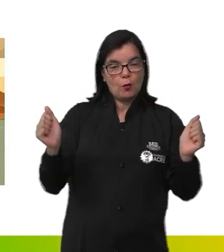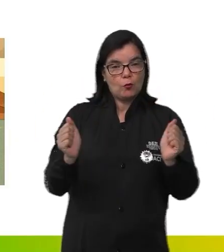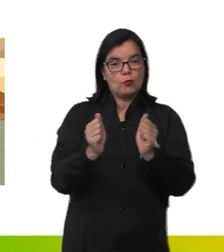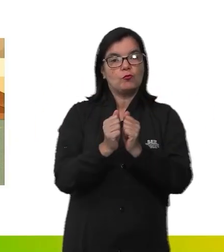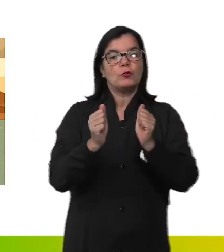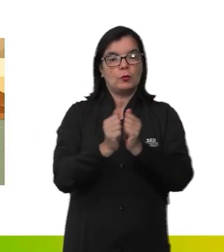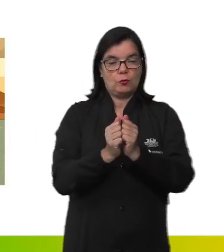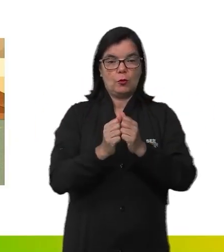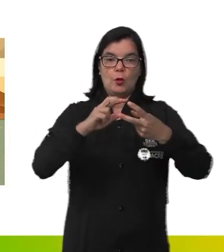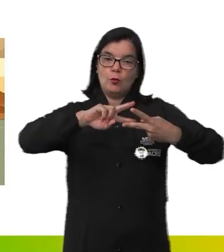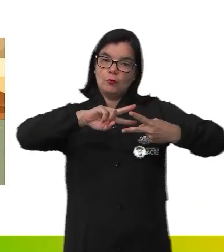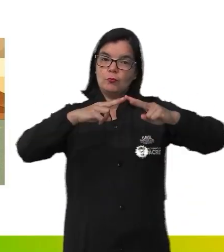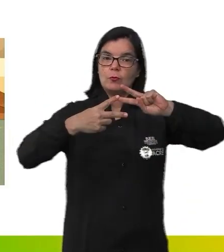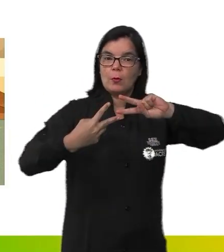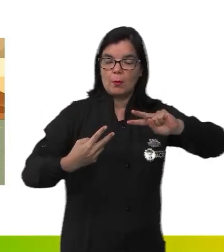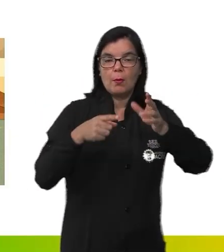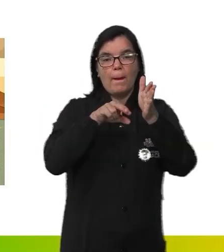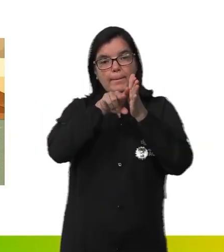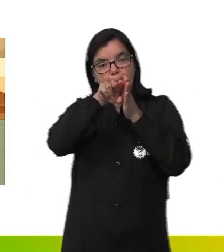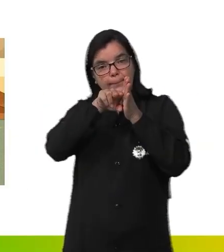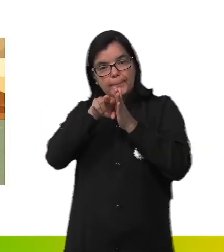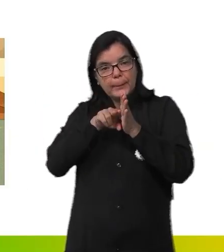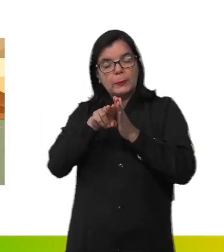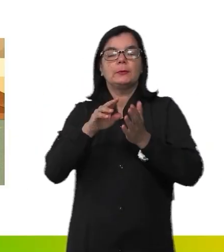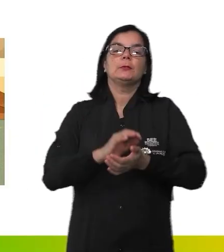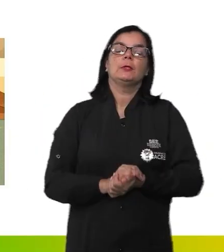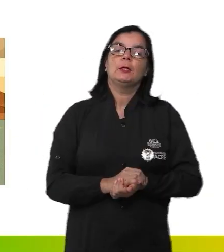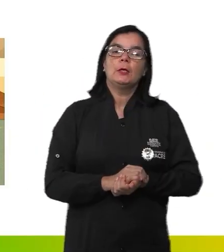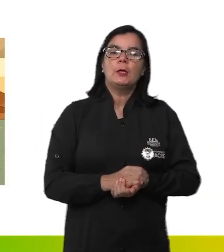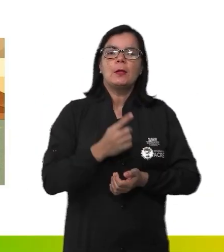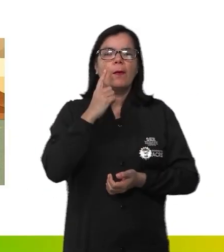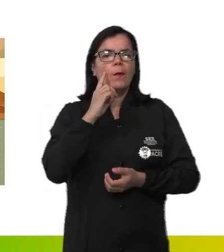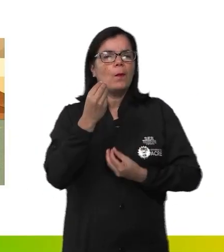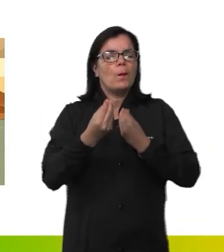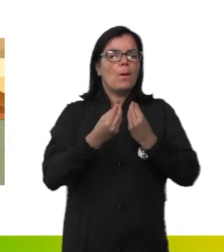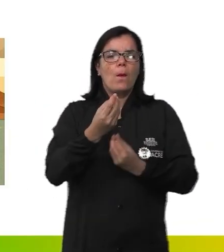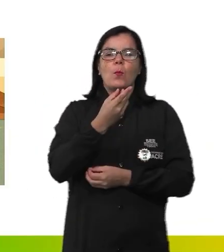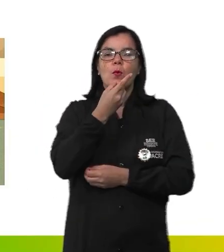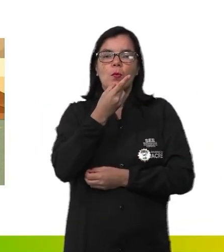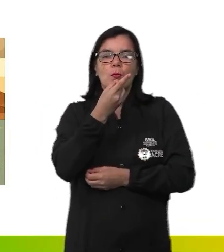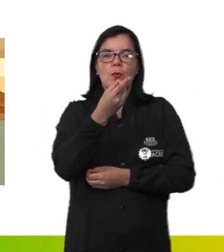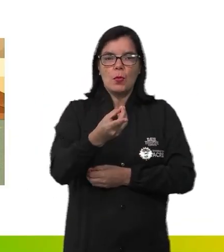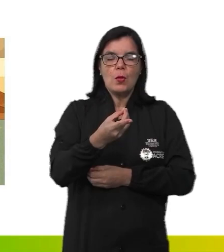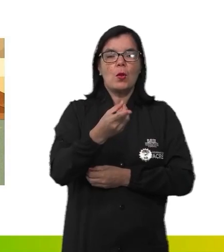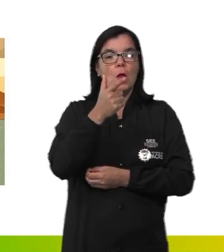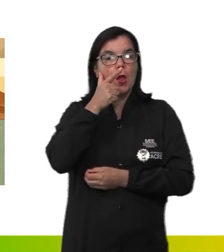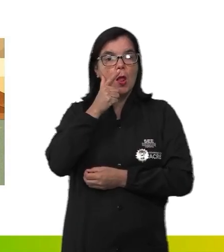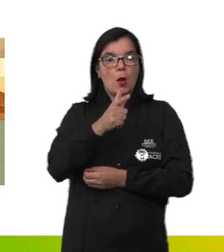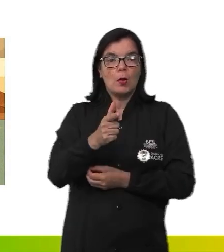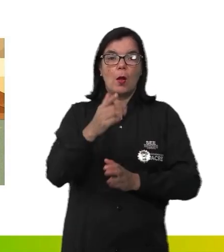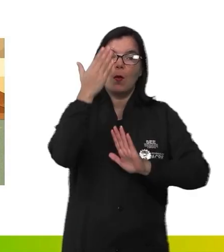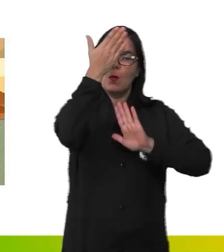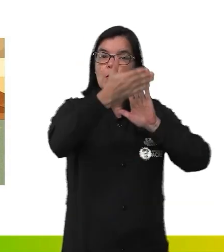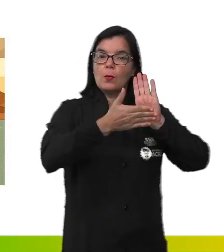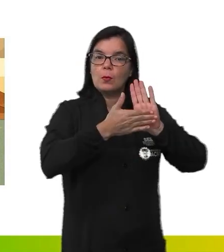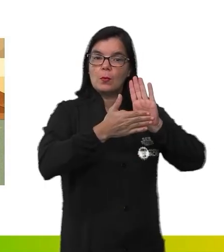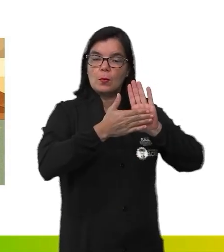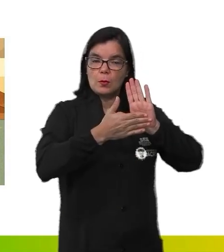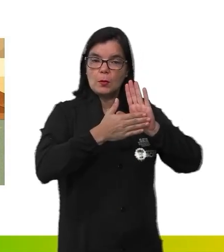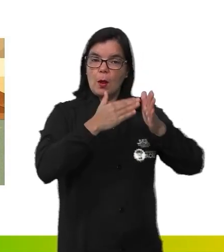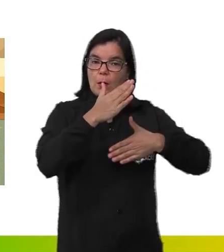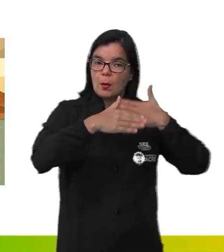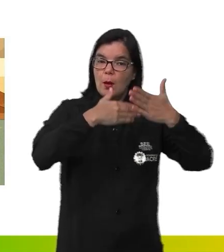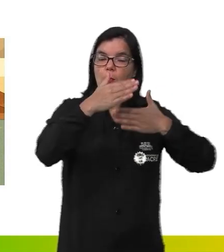de genética e biologia, tá? Com isso, como é que Darwin, ele consegue comprovar a teoria da